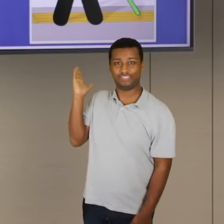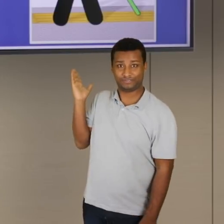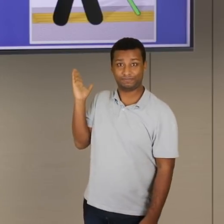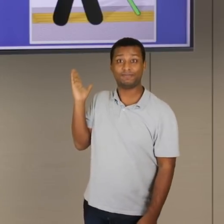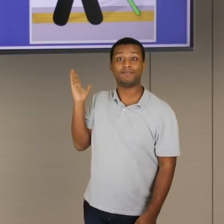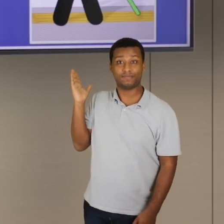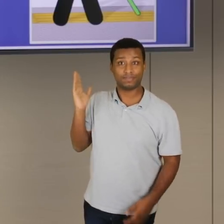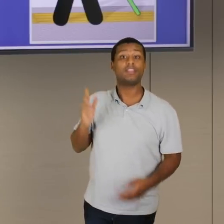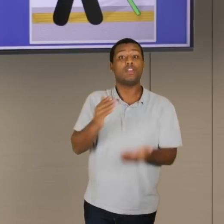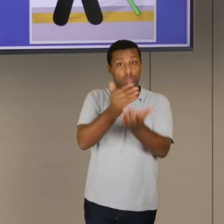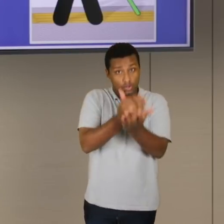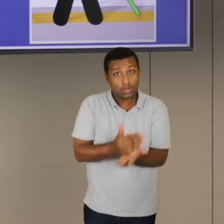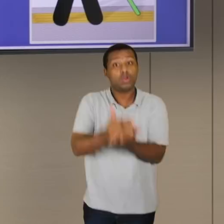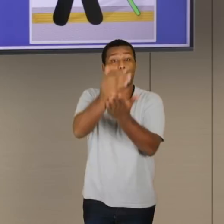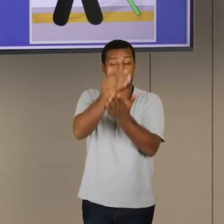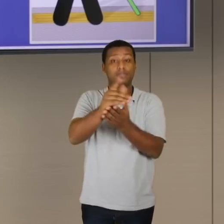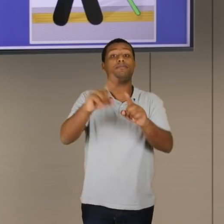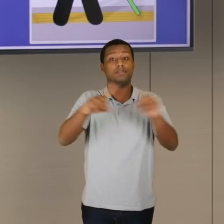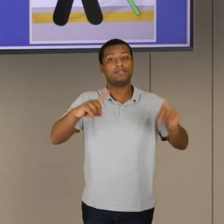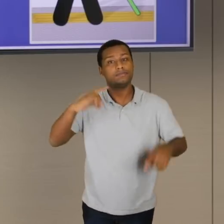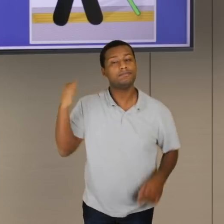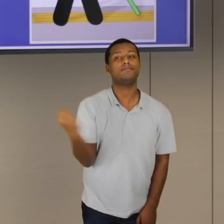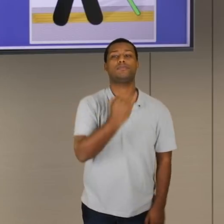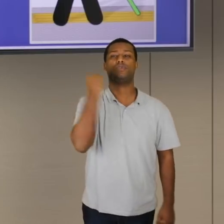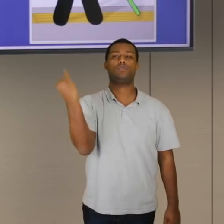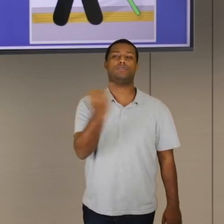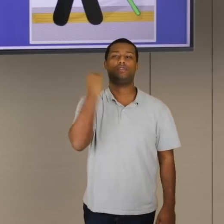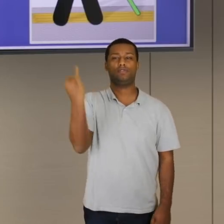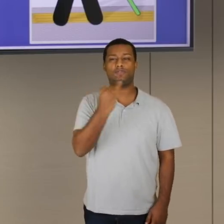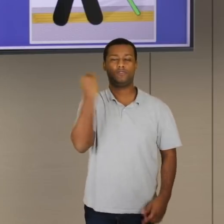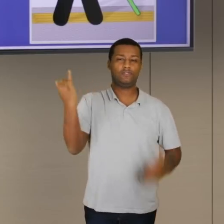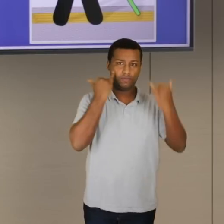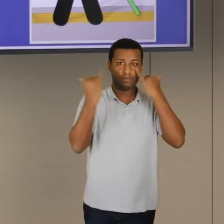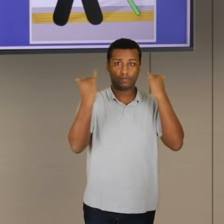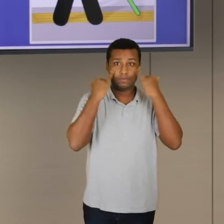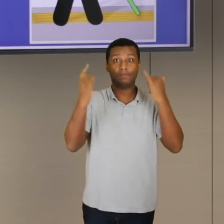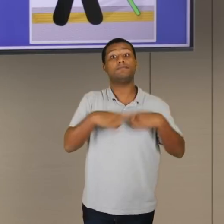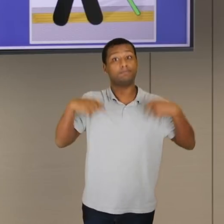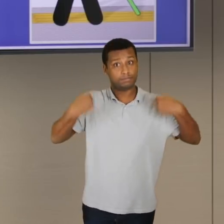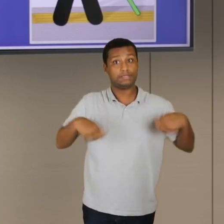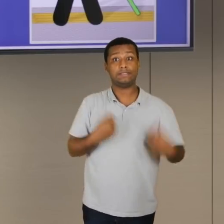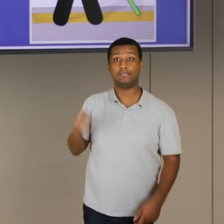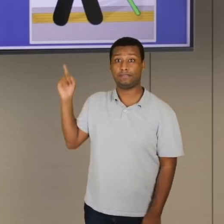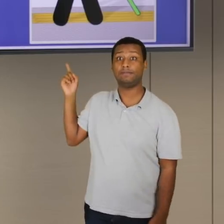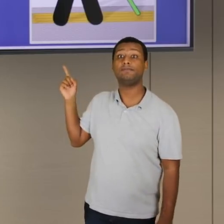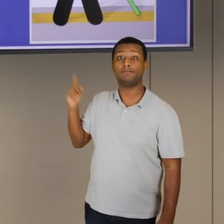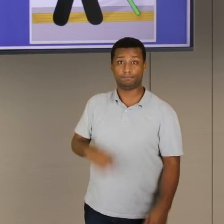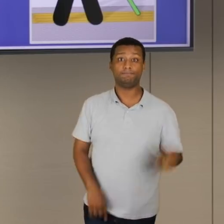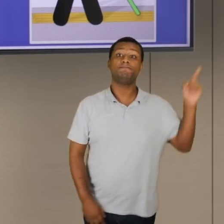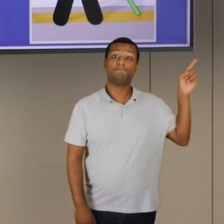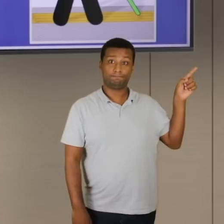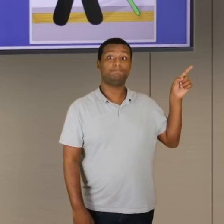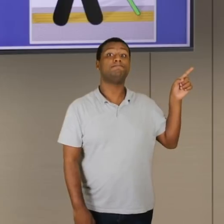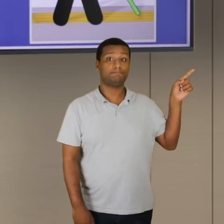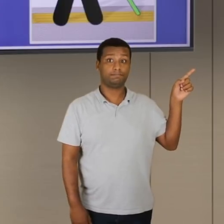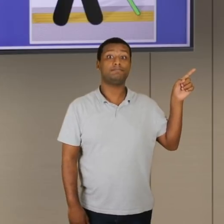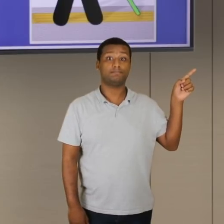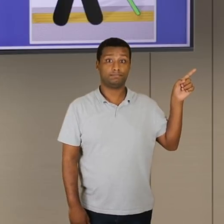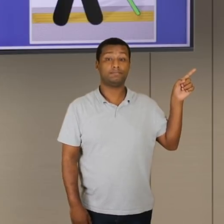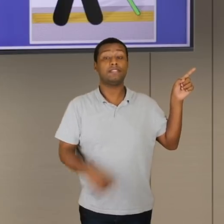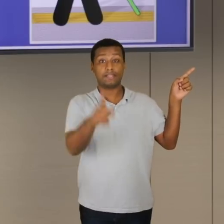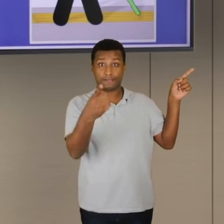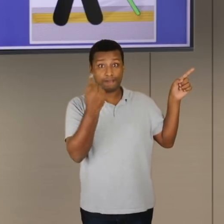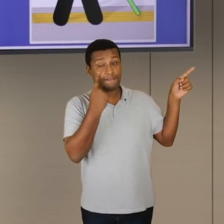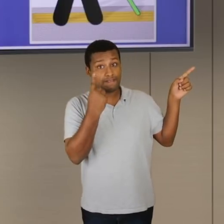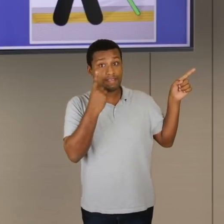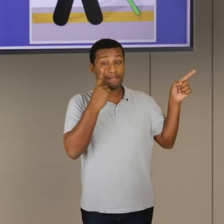noção de distância, eu vou ter que perceber profundidade com ela, então ela está me dando várias informações. Se onde eu estou andando, se eu